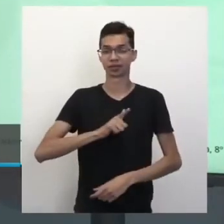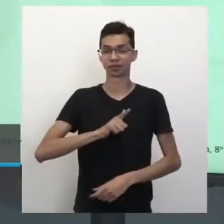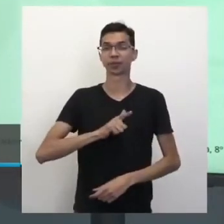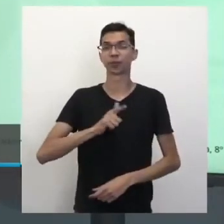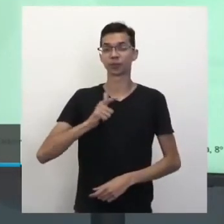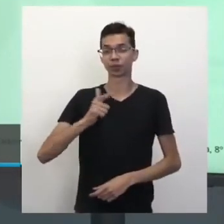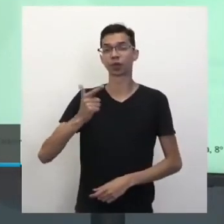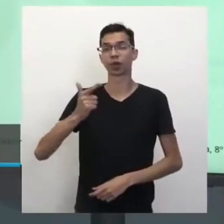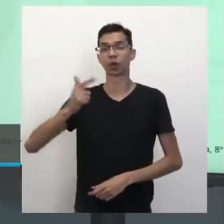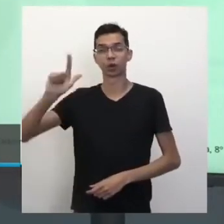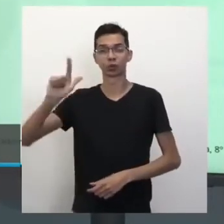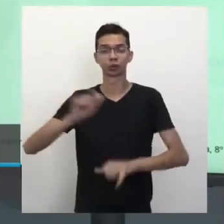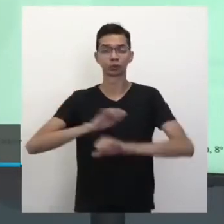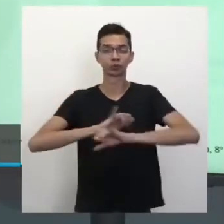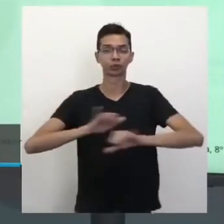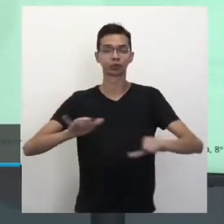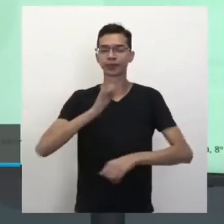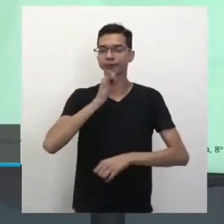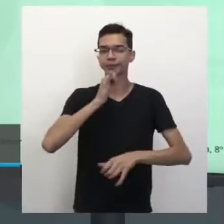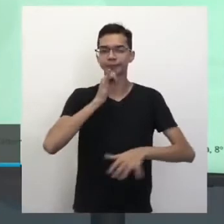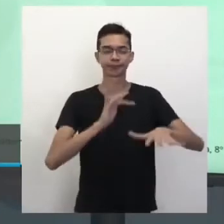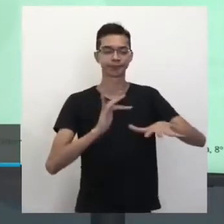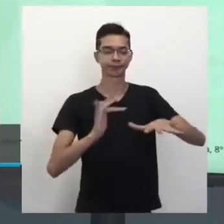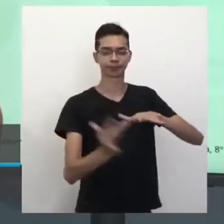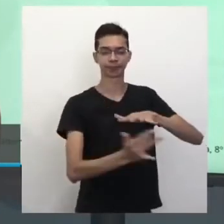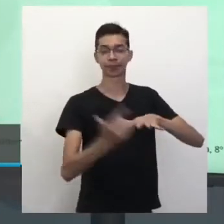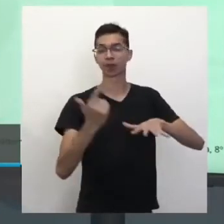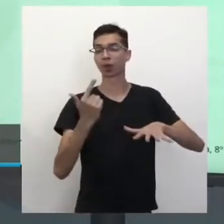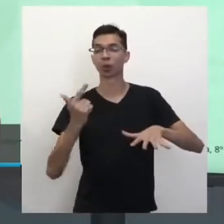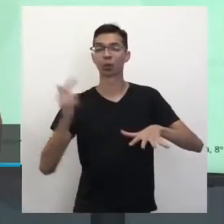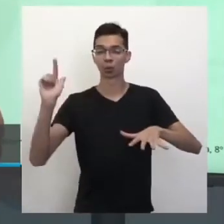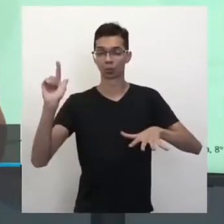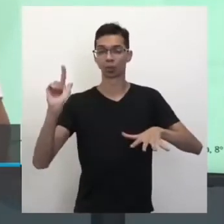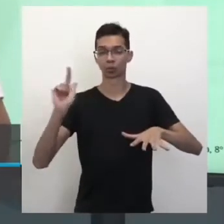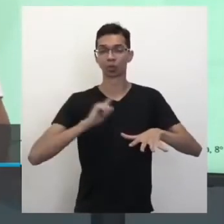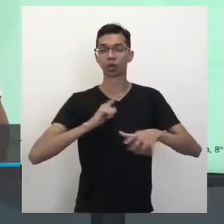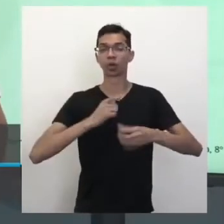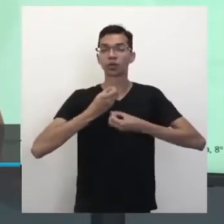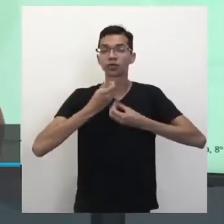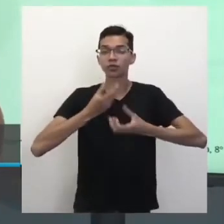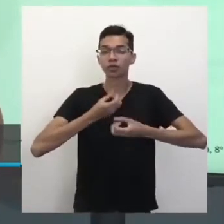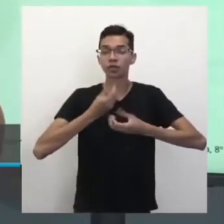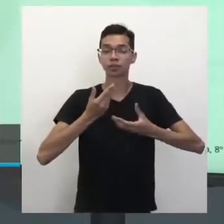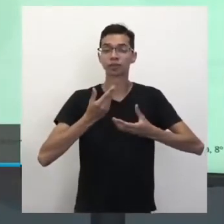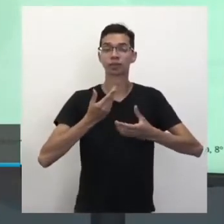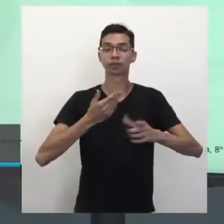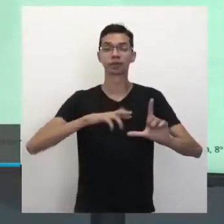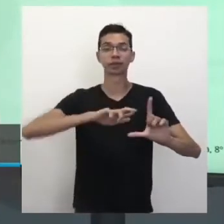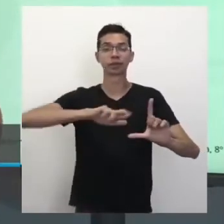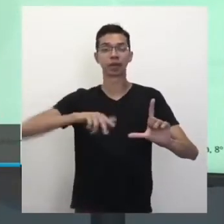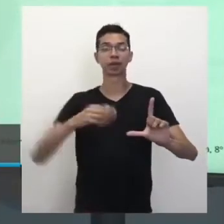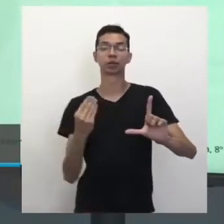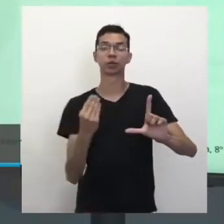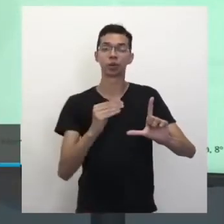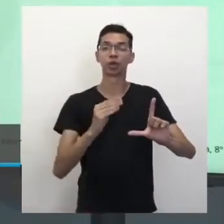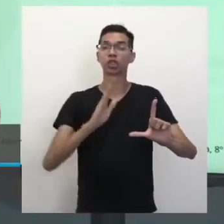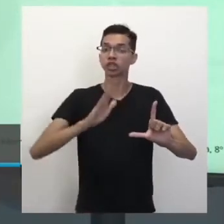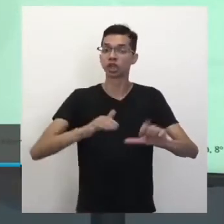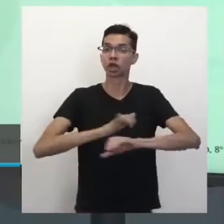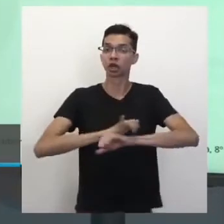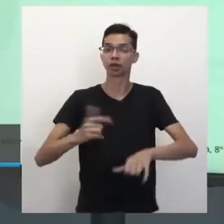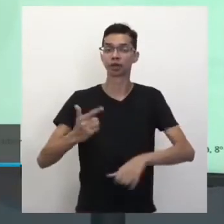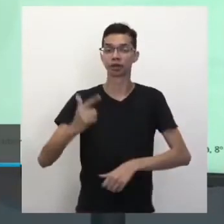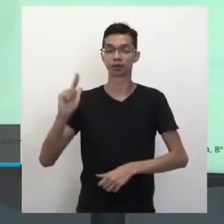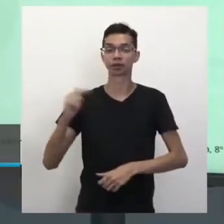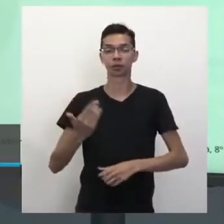canal de notícia, no caso de alguma rede social, e postam informação em cima daquela rede que já tinha falado algo. Falou algo, eles